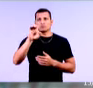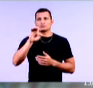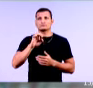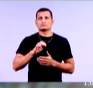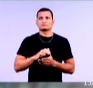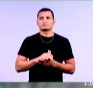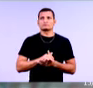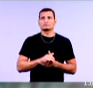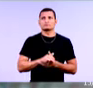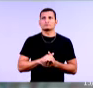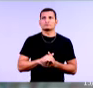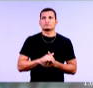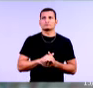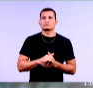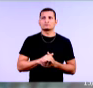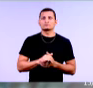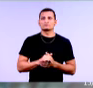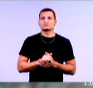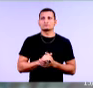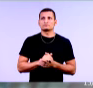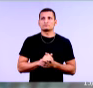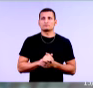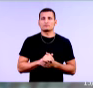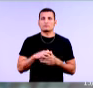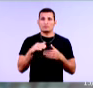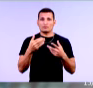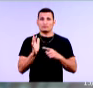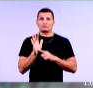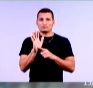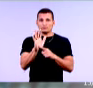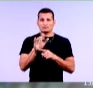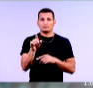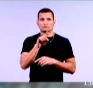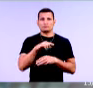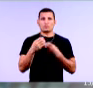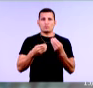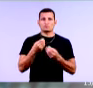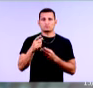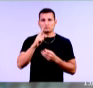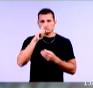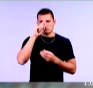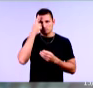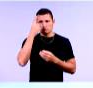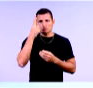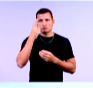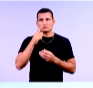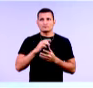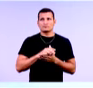Então, eu mostrei para vocês como se cria,